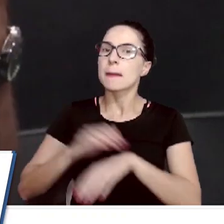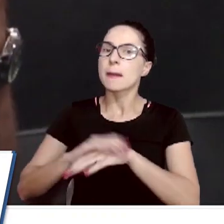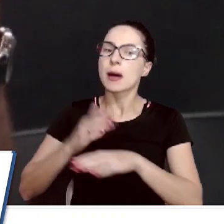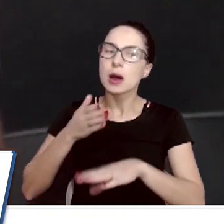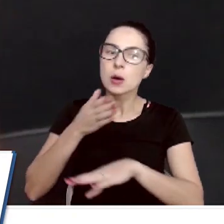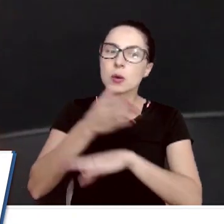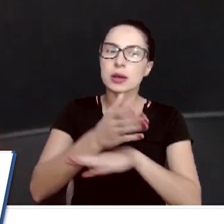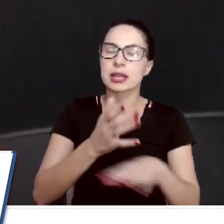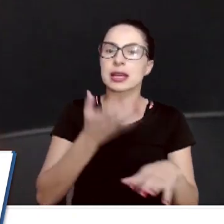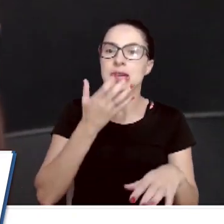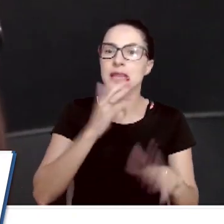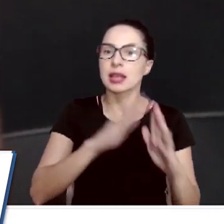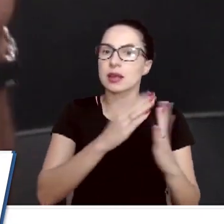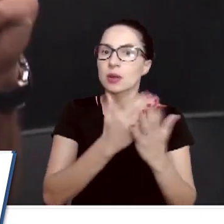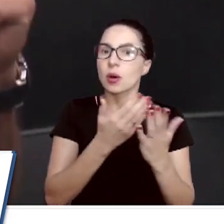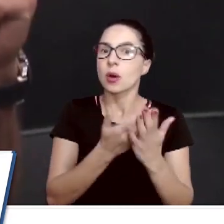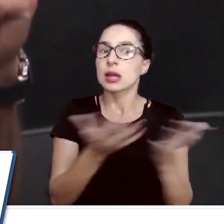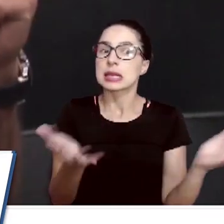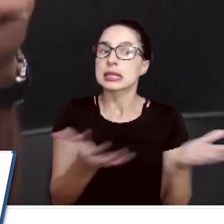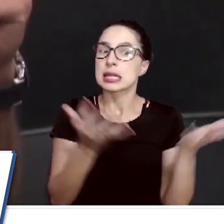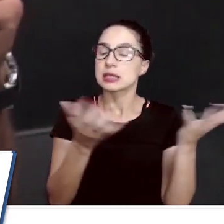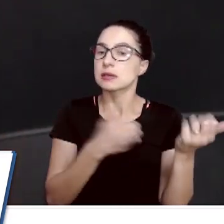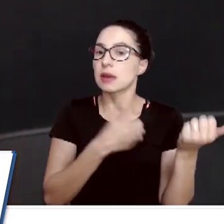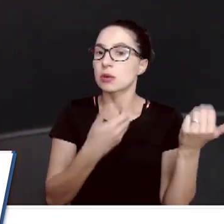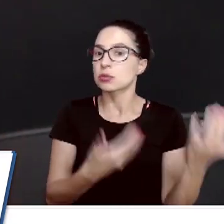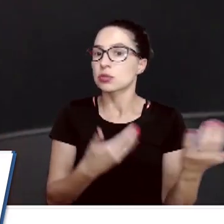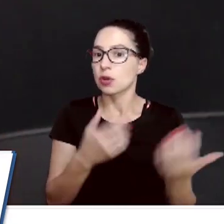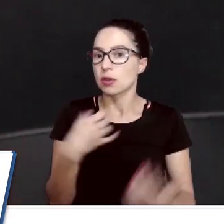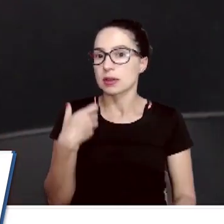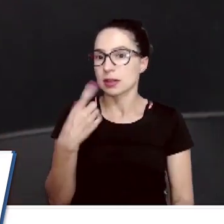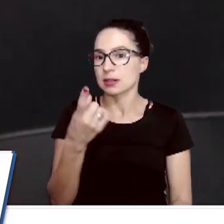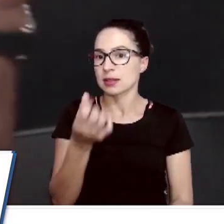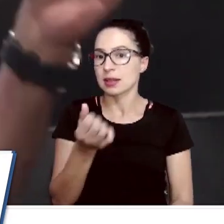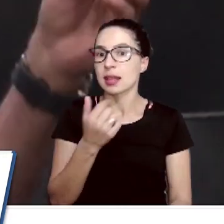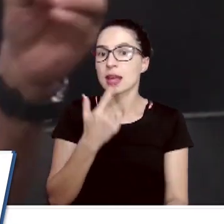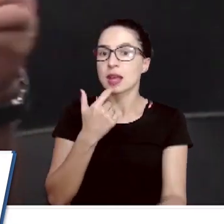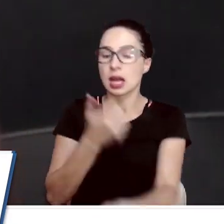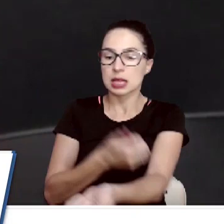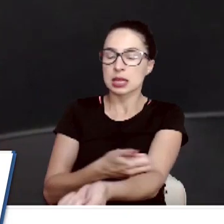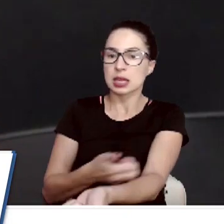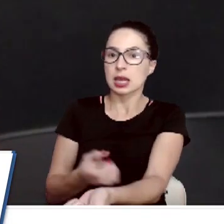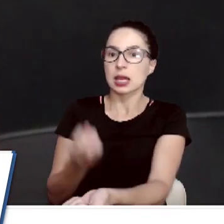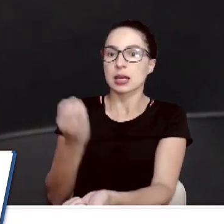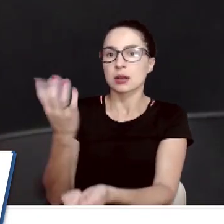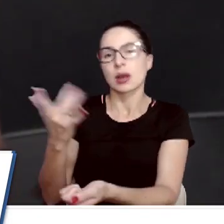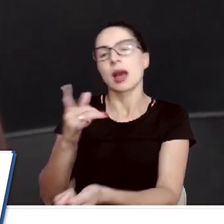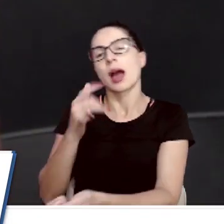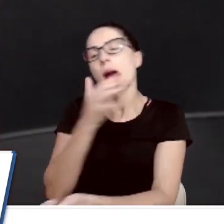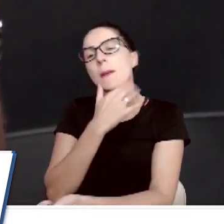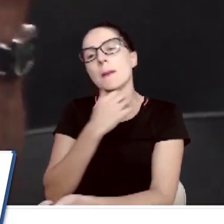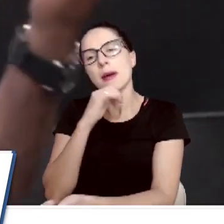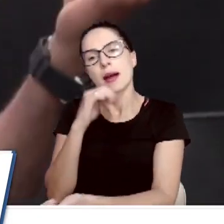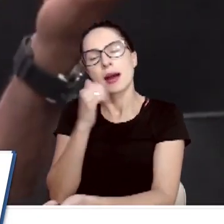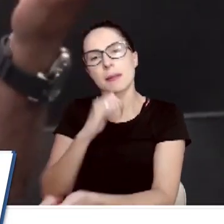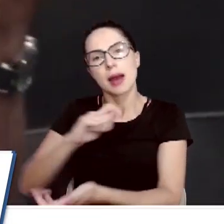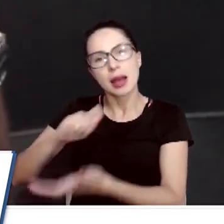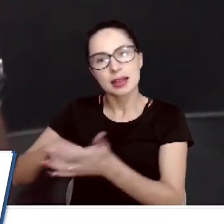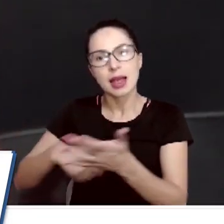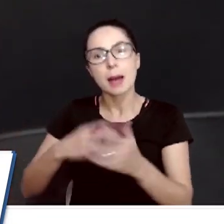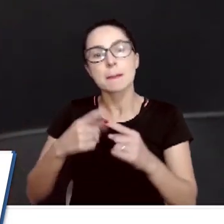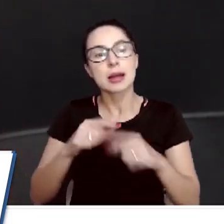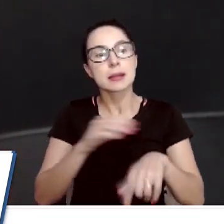os adolescentes a partir de 16 anos a doarem sangue, porque aí os pais têm que assinar. Mas é para tirar